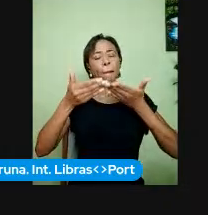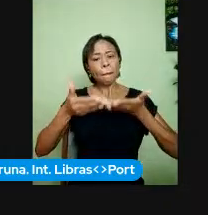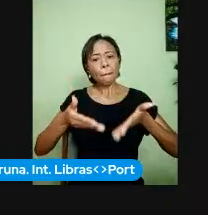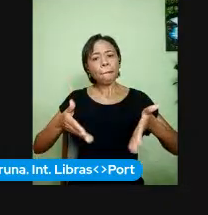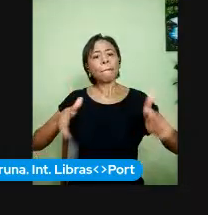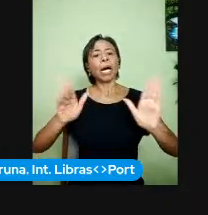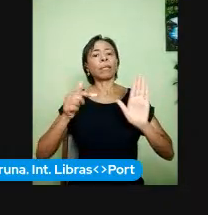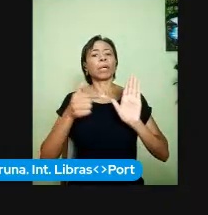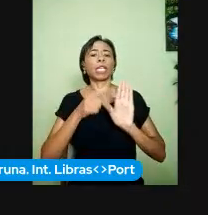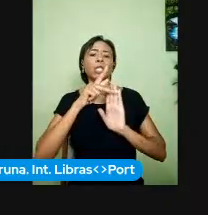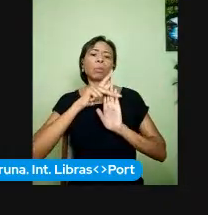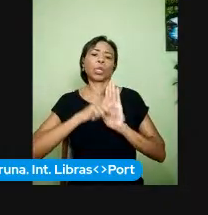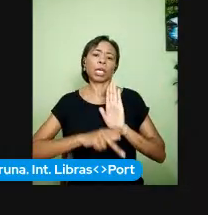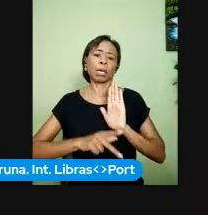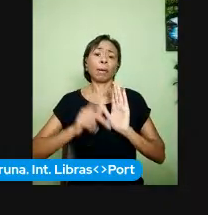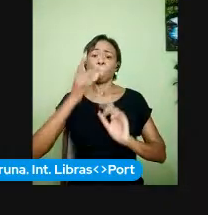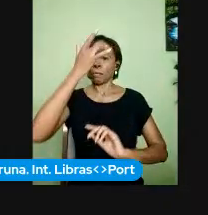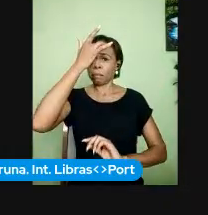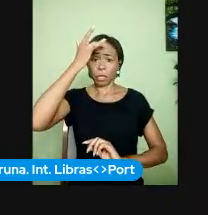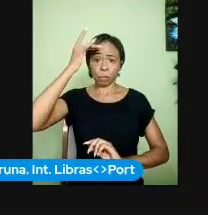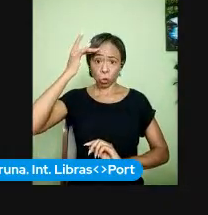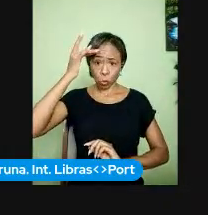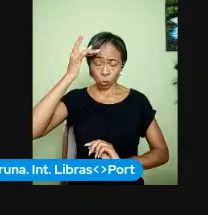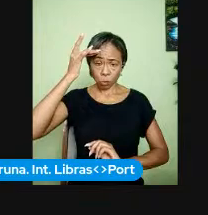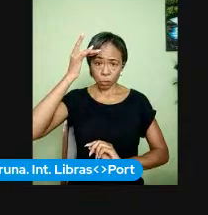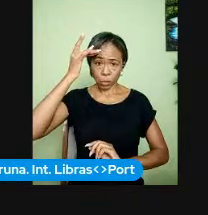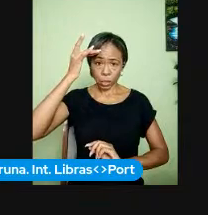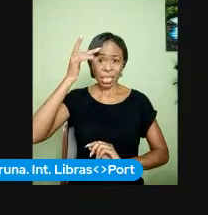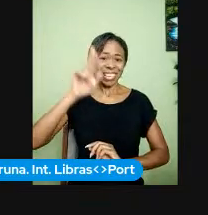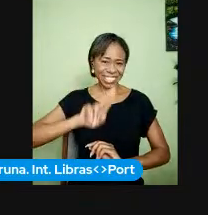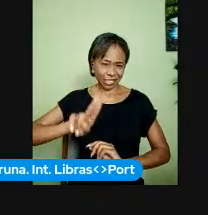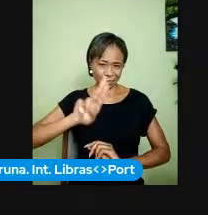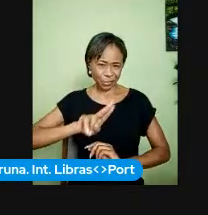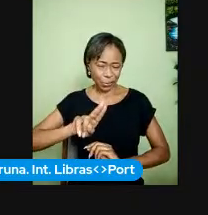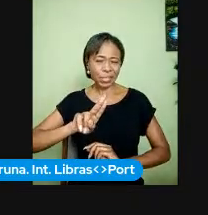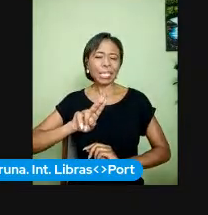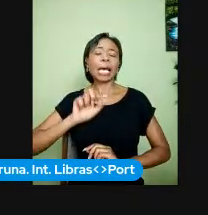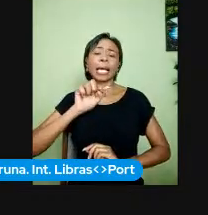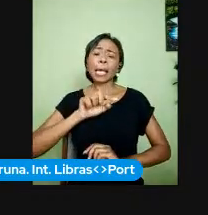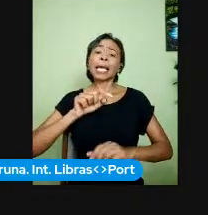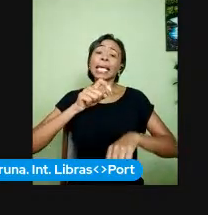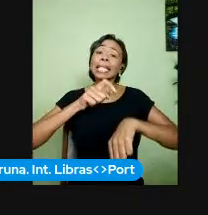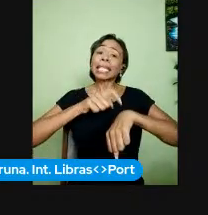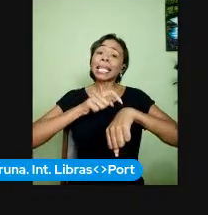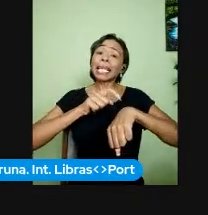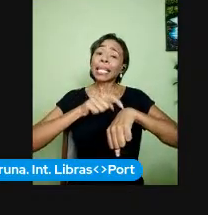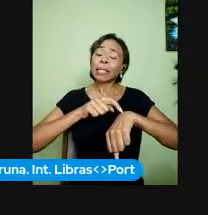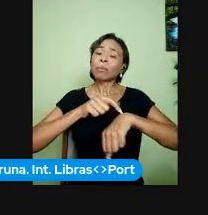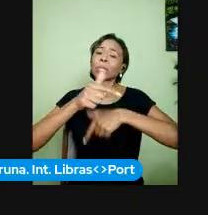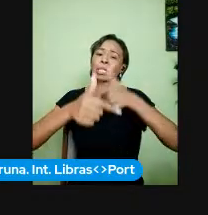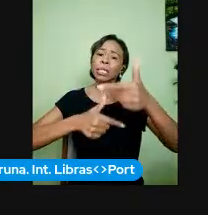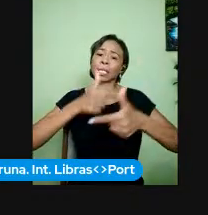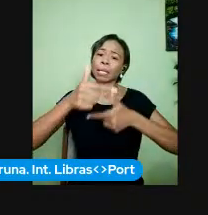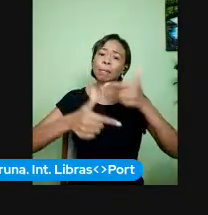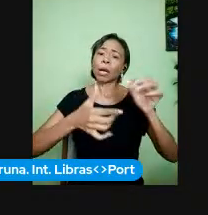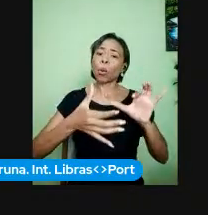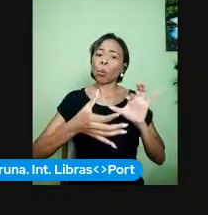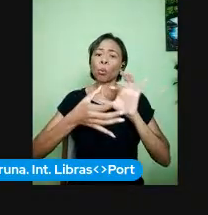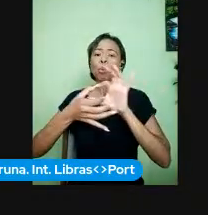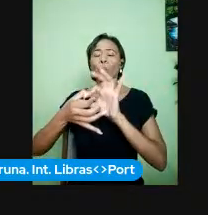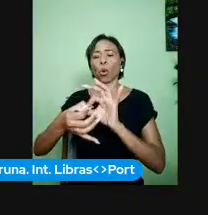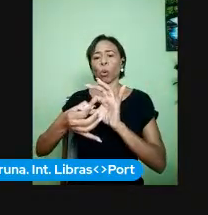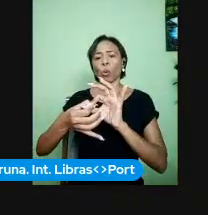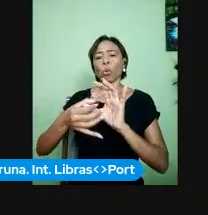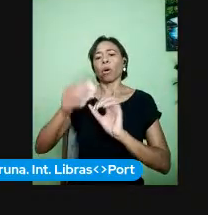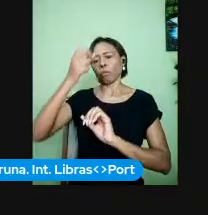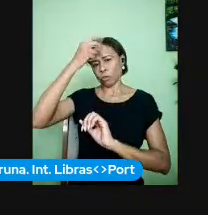esses usuários do programa terem um momento de trabalho com o município de Belo Horizonte, de